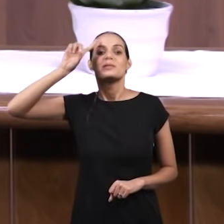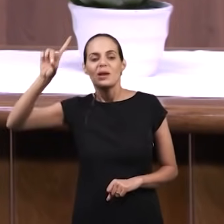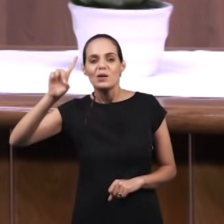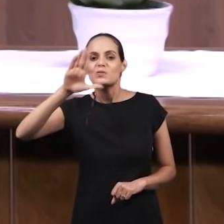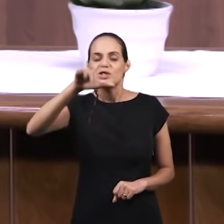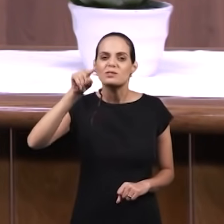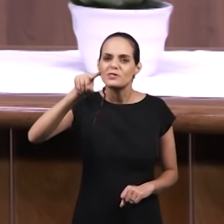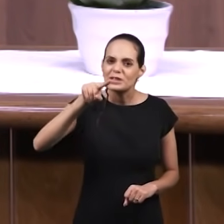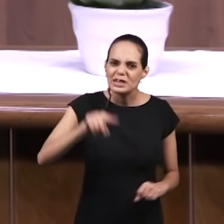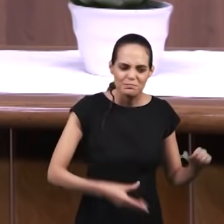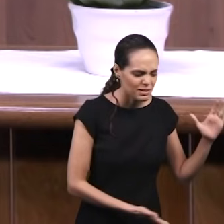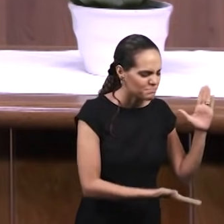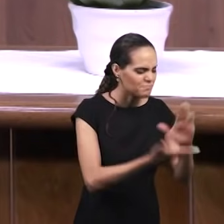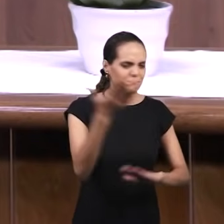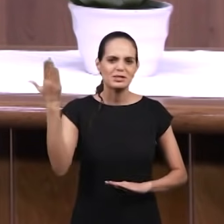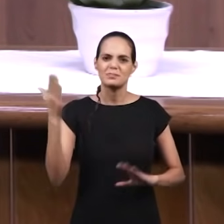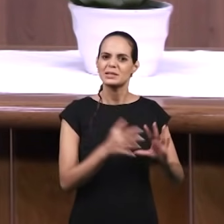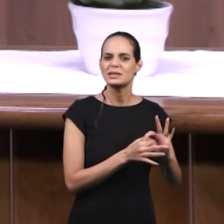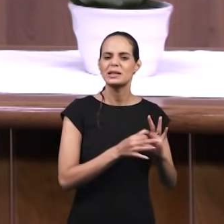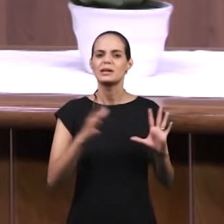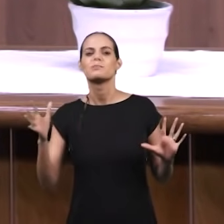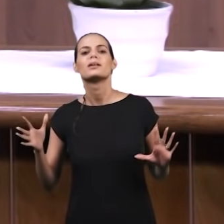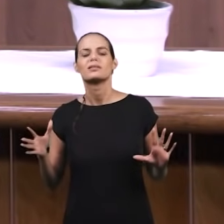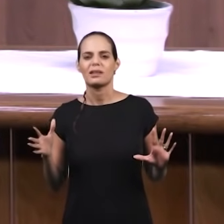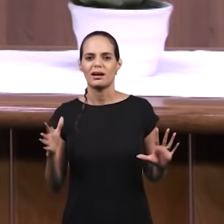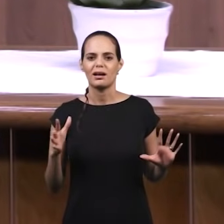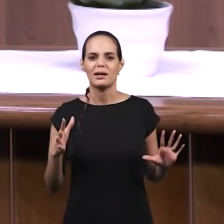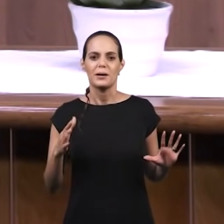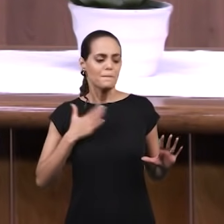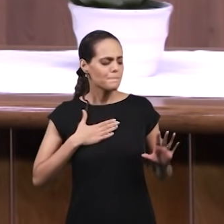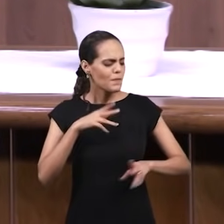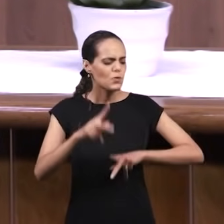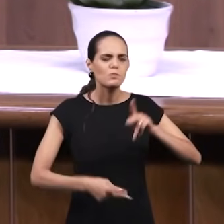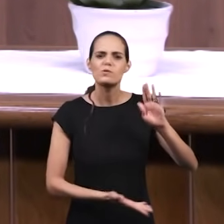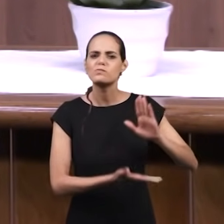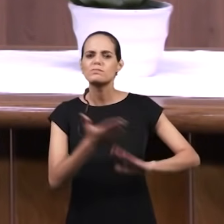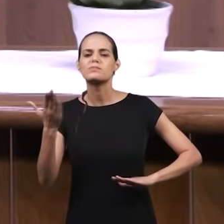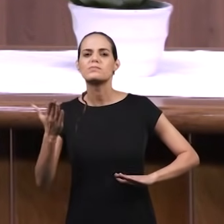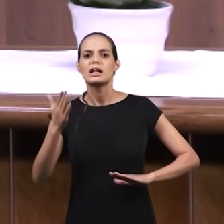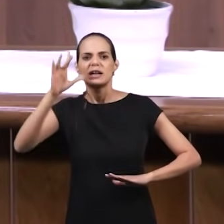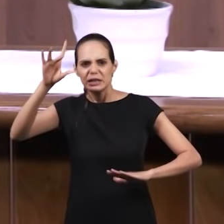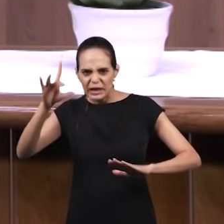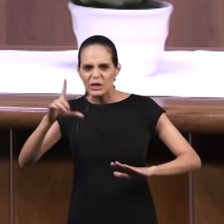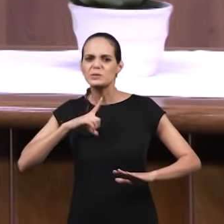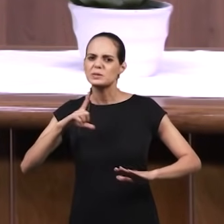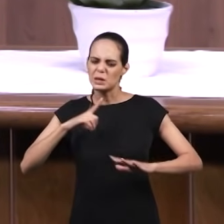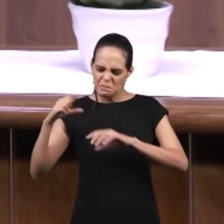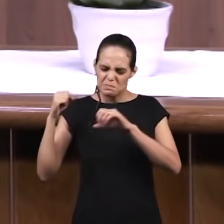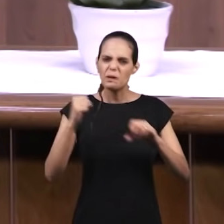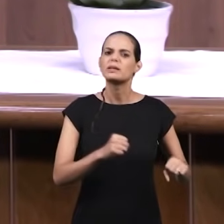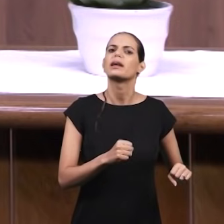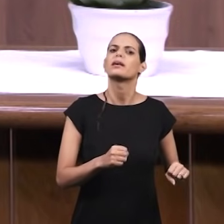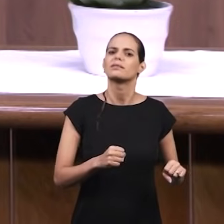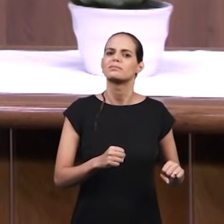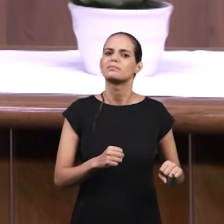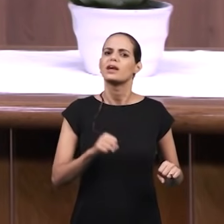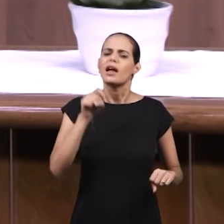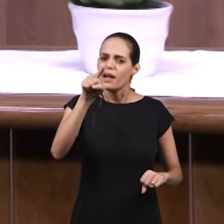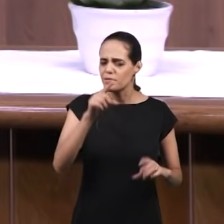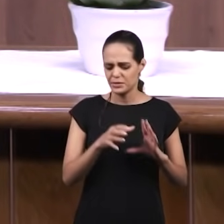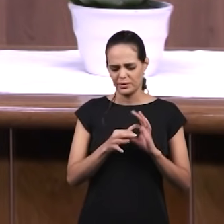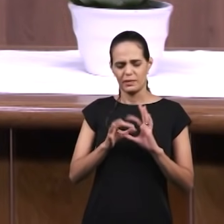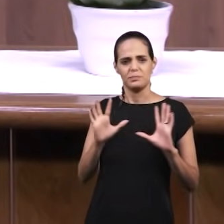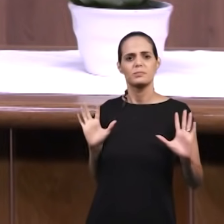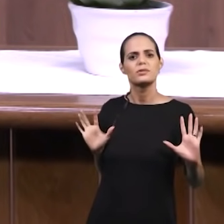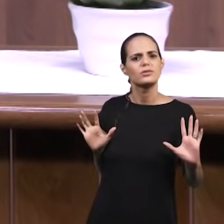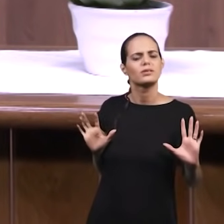chama para sair. Deixa ir o meu povo. Deixa ir. Deixa. É um convite. Você que tem que deixar. Você que